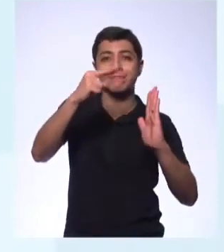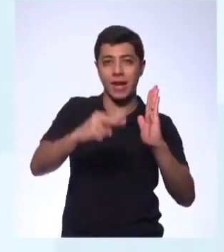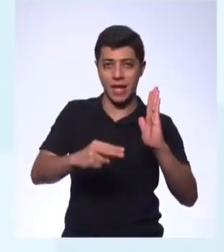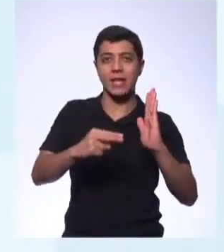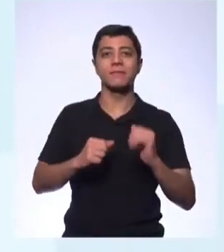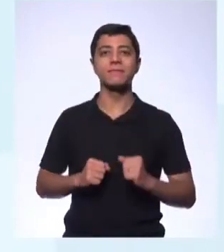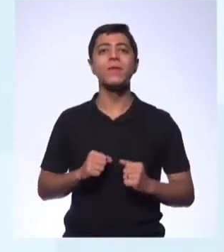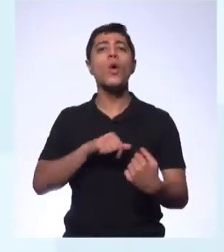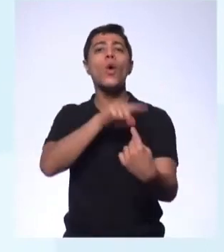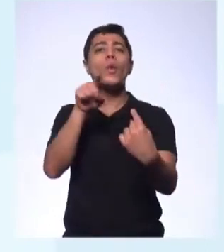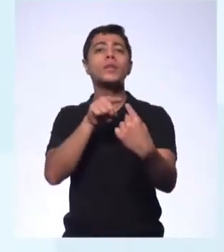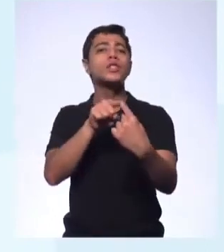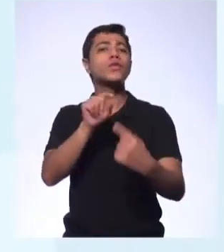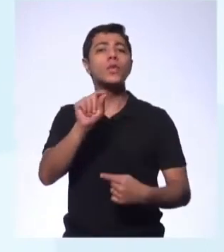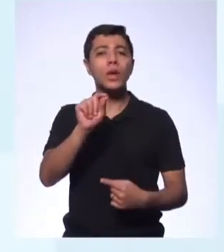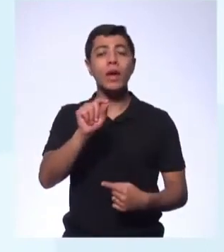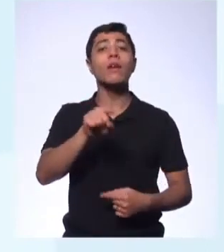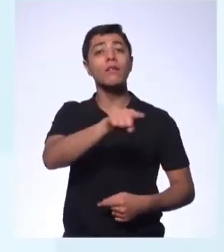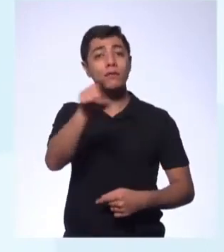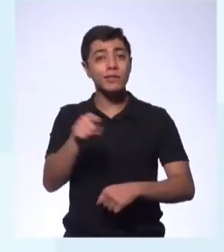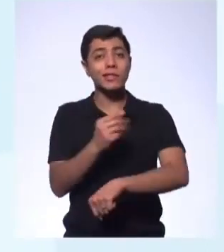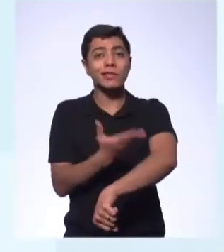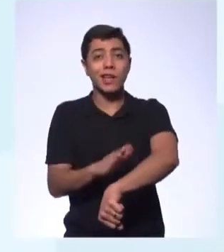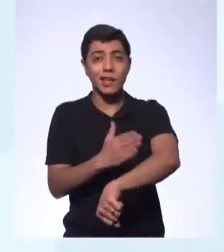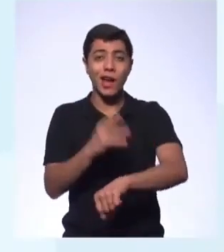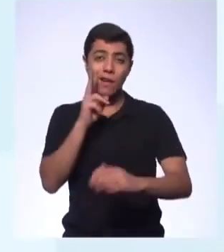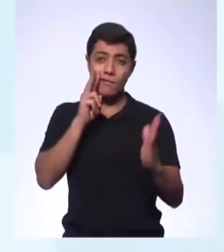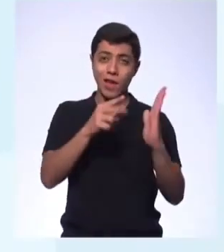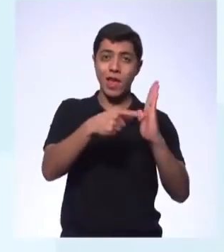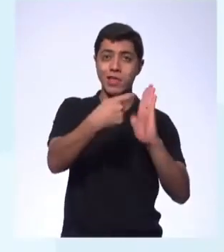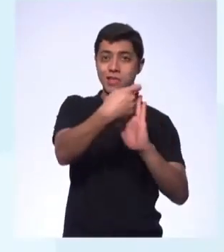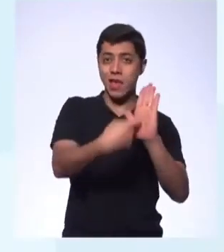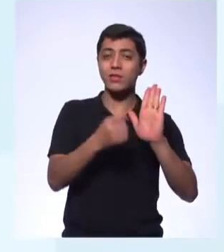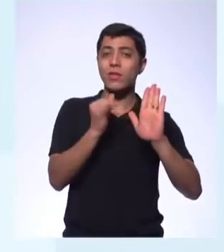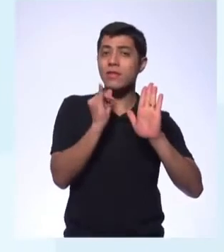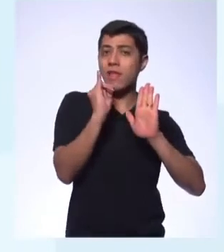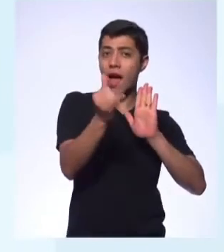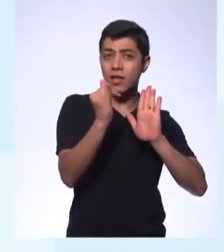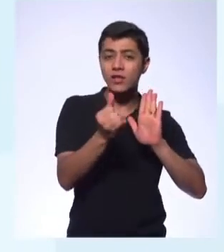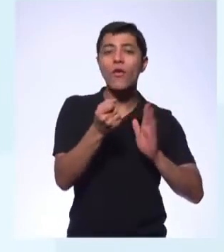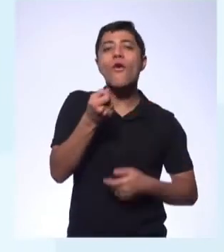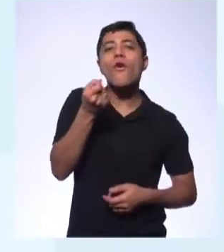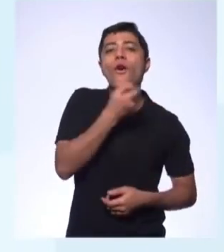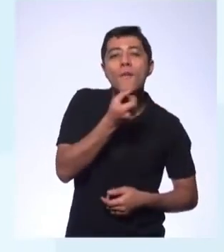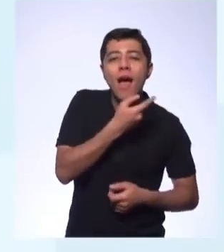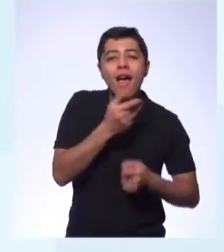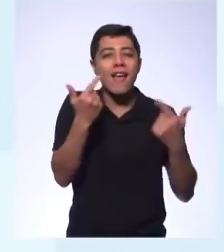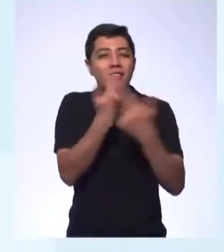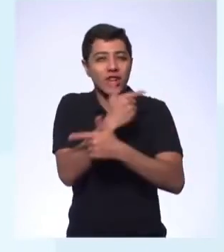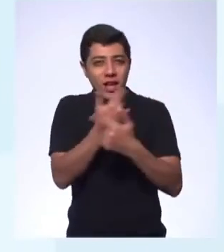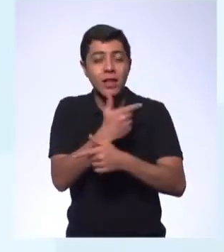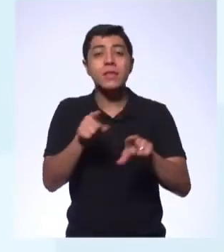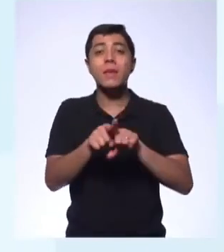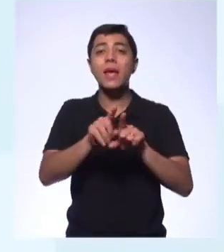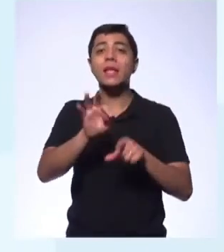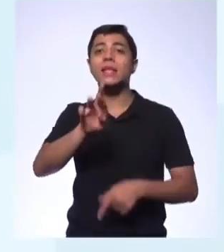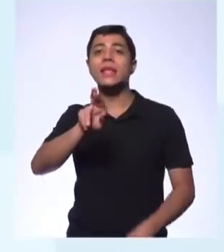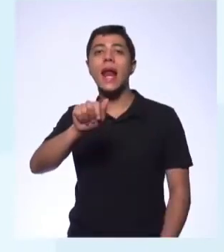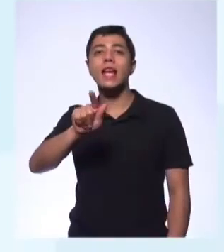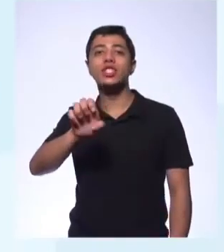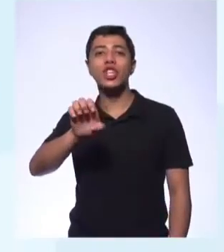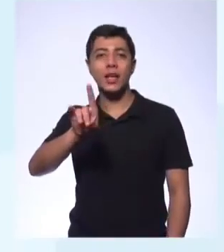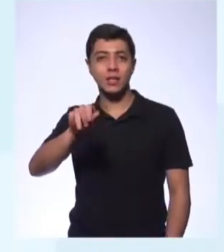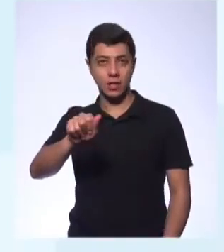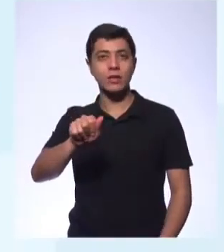analisar as diferenças e semelhanças no texto narrativo, comédia e tragédia. E posicionar-se criticamente